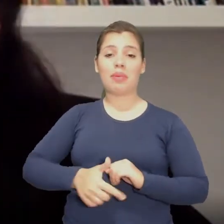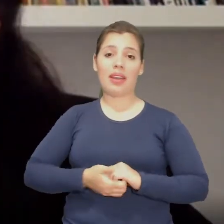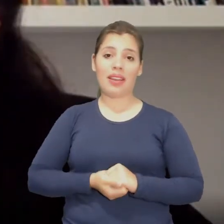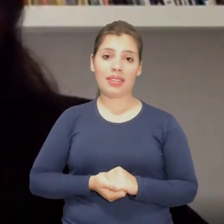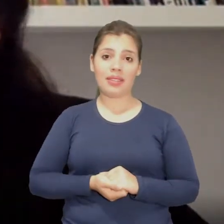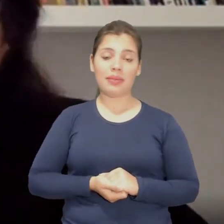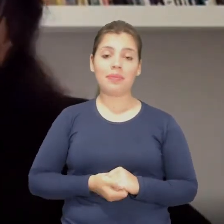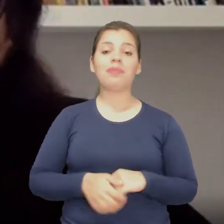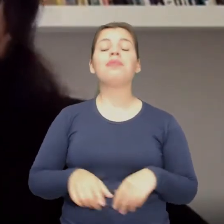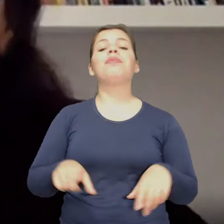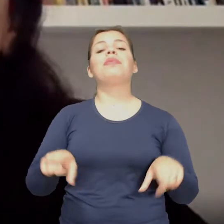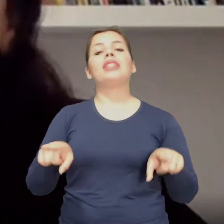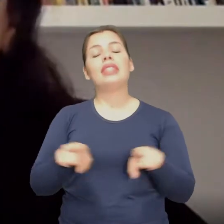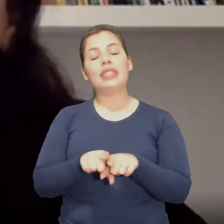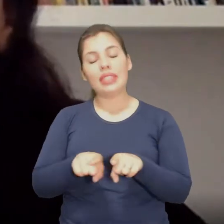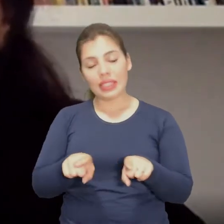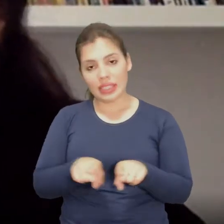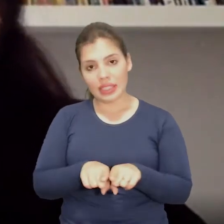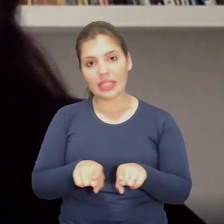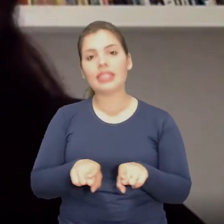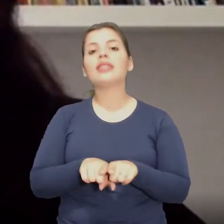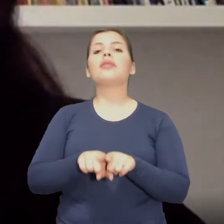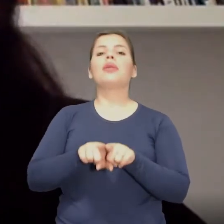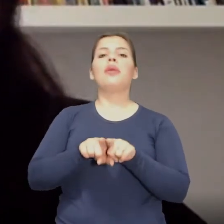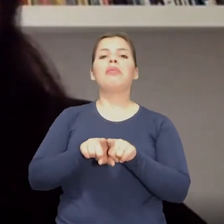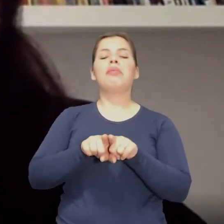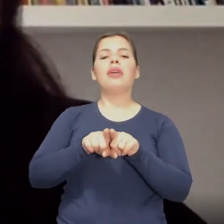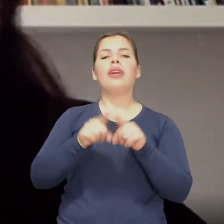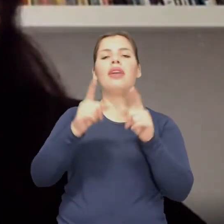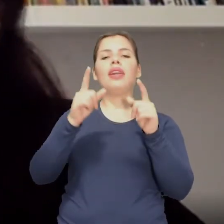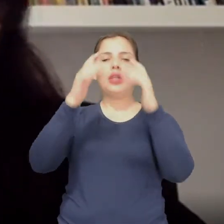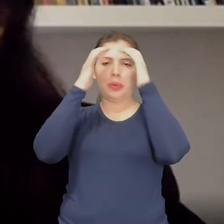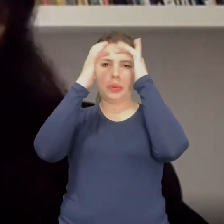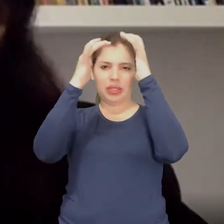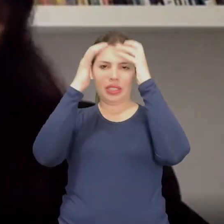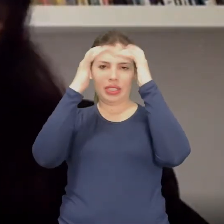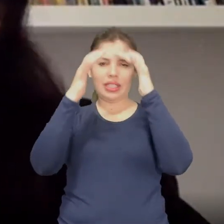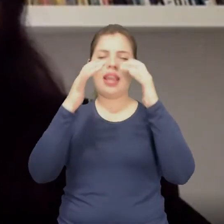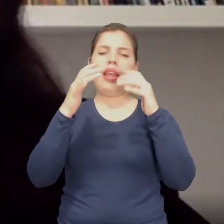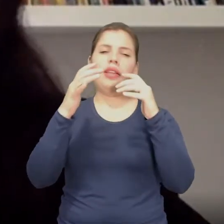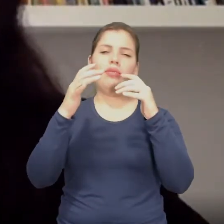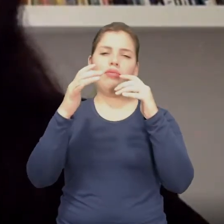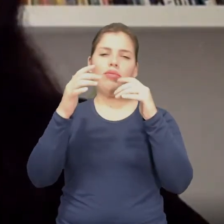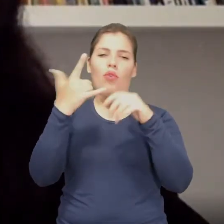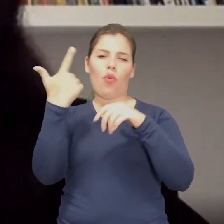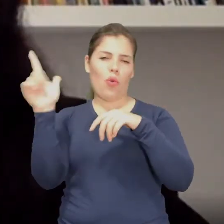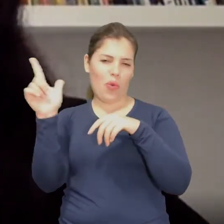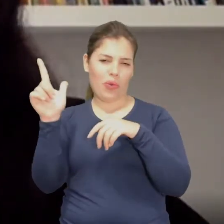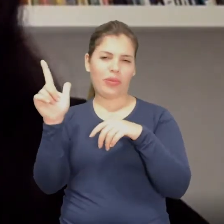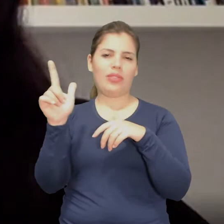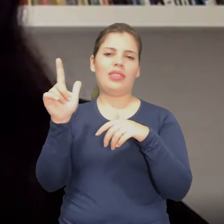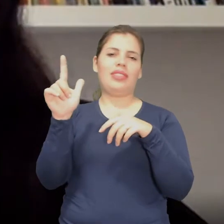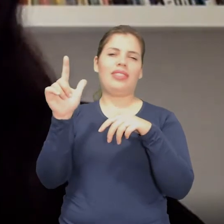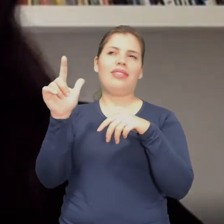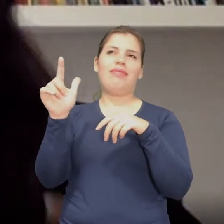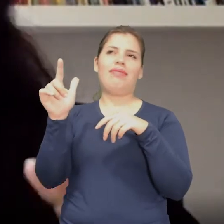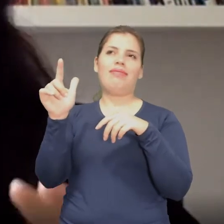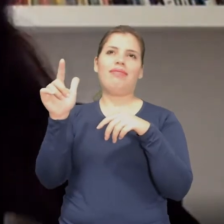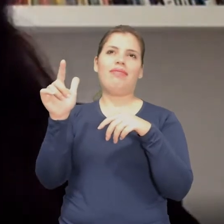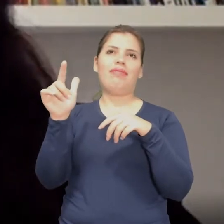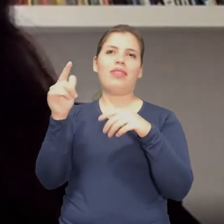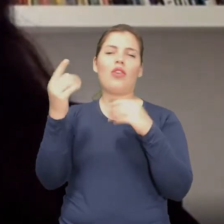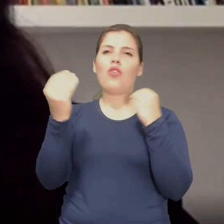muito. E a outra forma, que é uma forma que eu entendo que é até curiosa, é o que a gente chama de é como se fosse